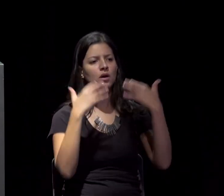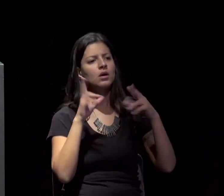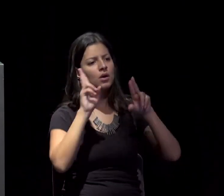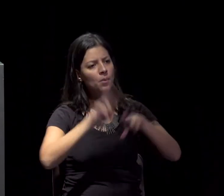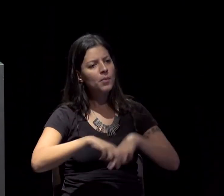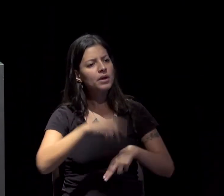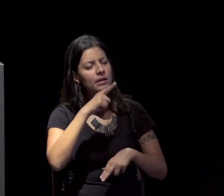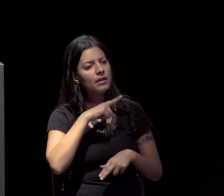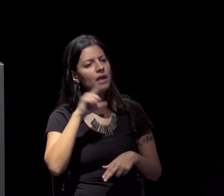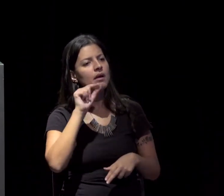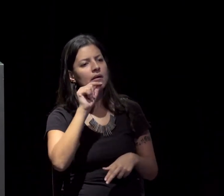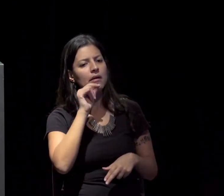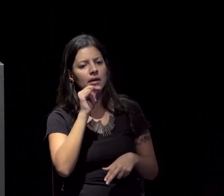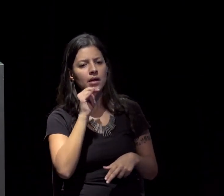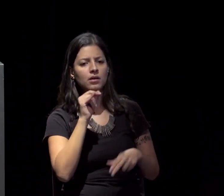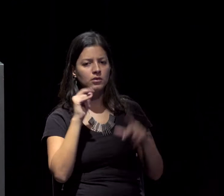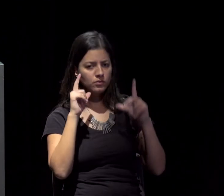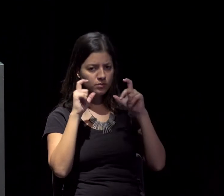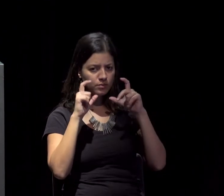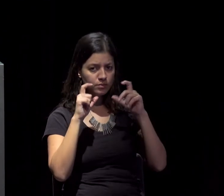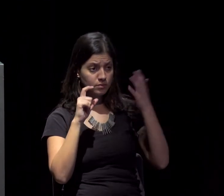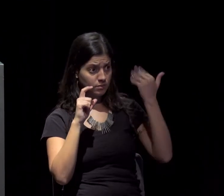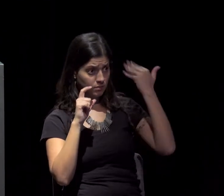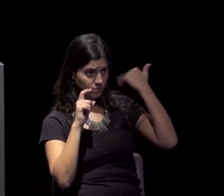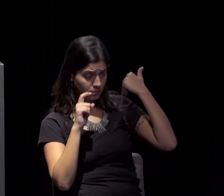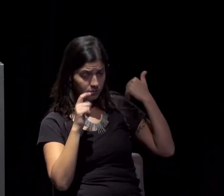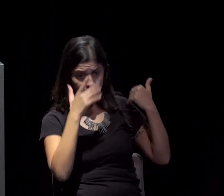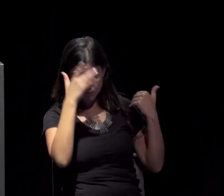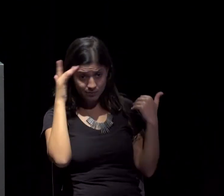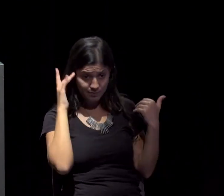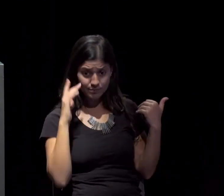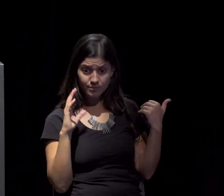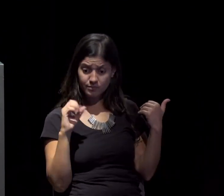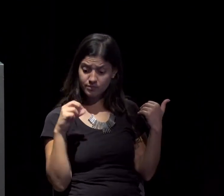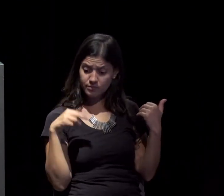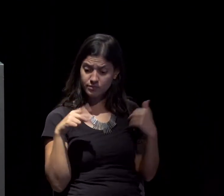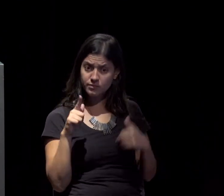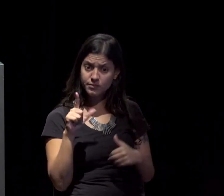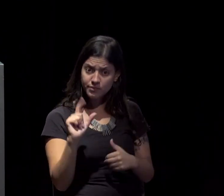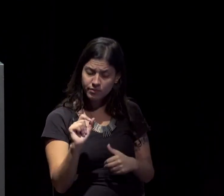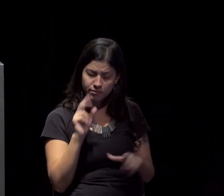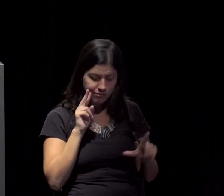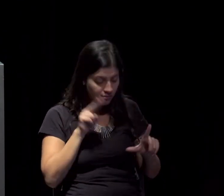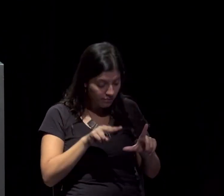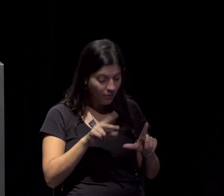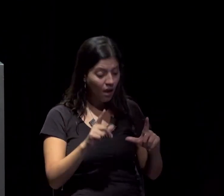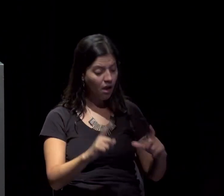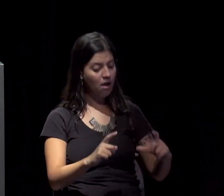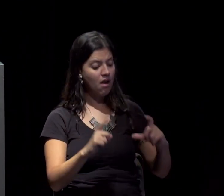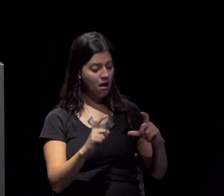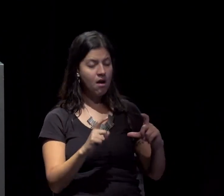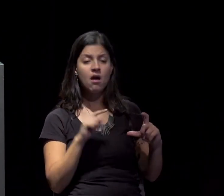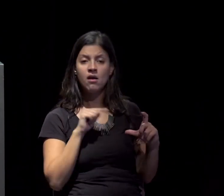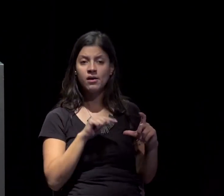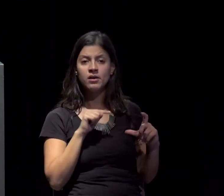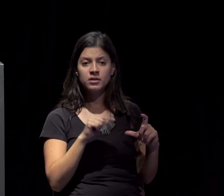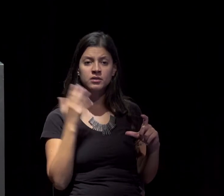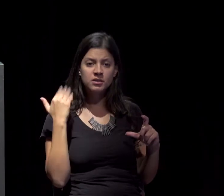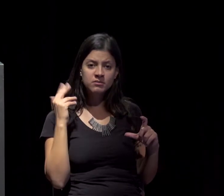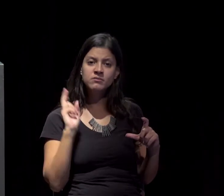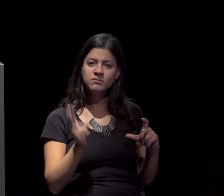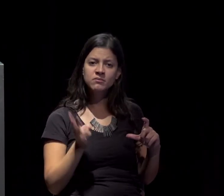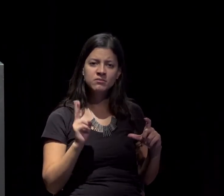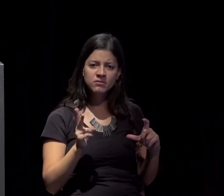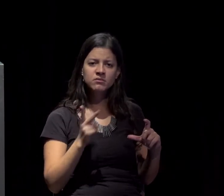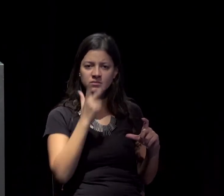olhamos fotografias antigas de devotos do Rosário, é nítida a imagem que se tem, por exemplo, de que os devotos ficam sempre